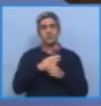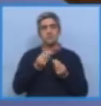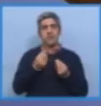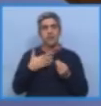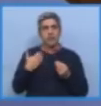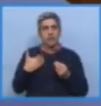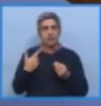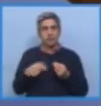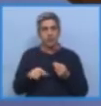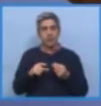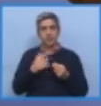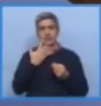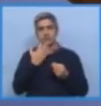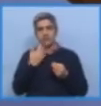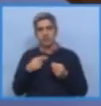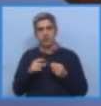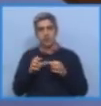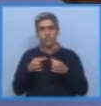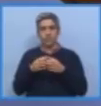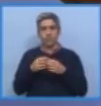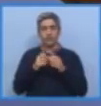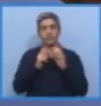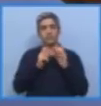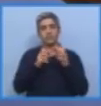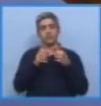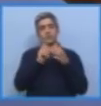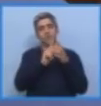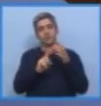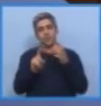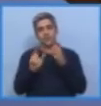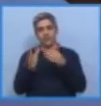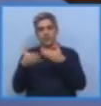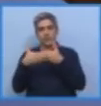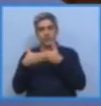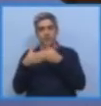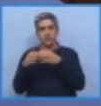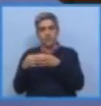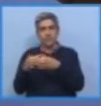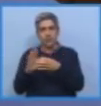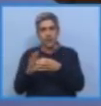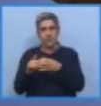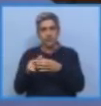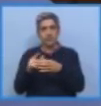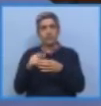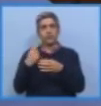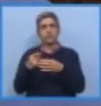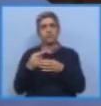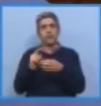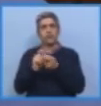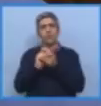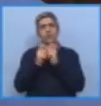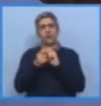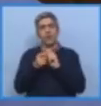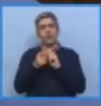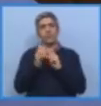medo, de receio da comunidade dos discípulos fechada, e que depois isto vai mudar